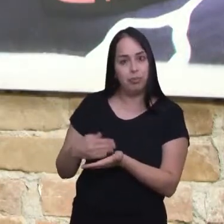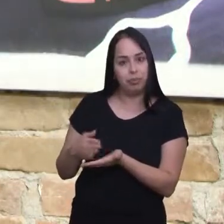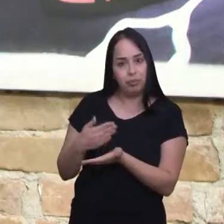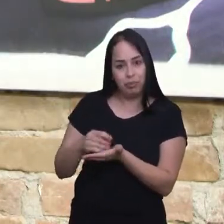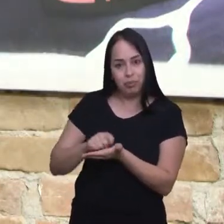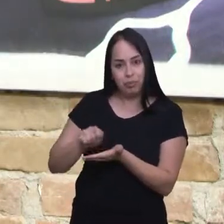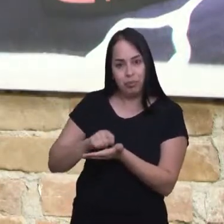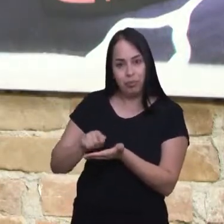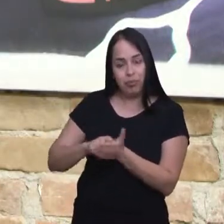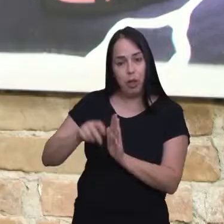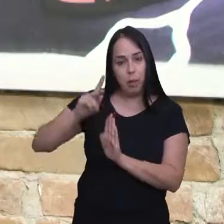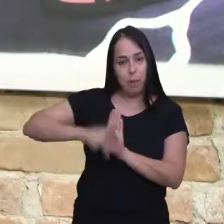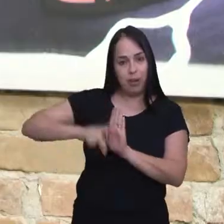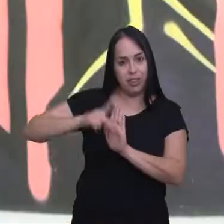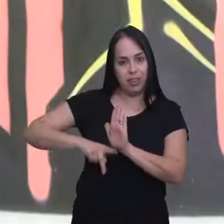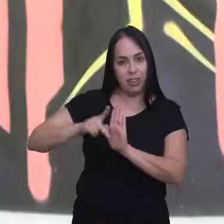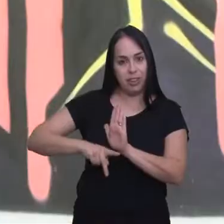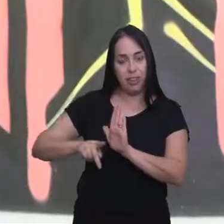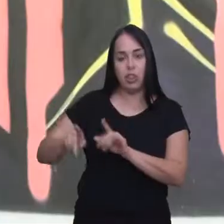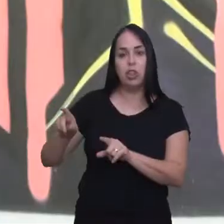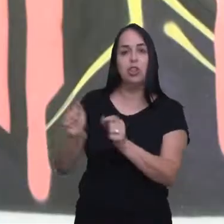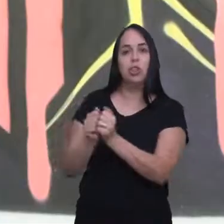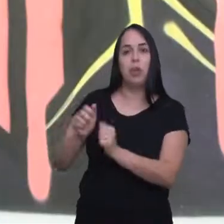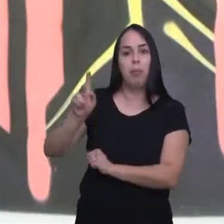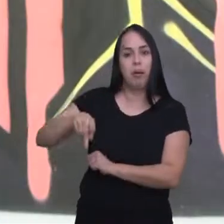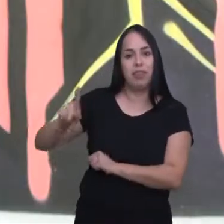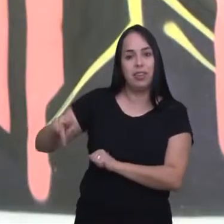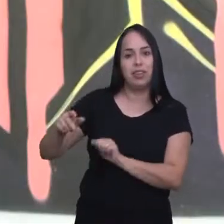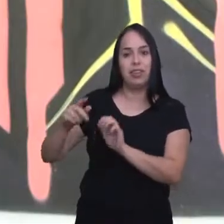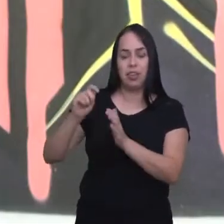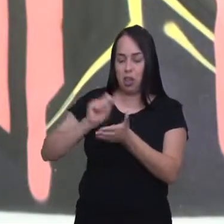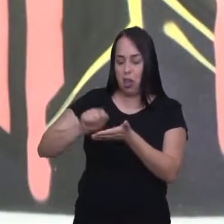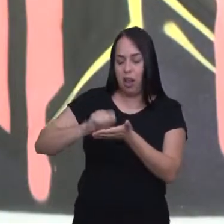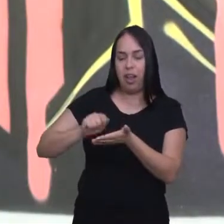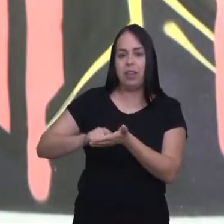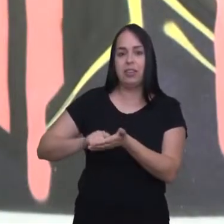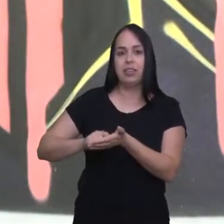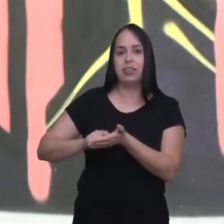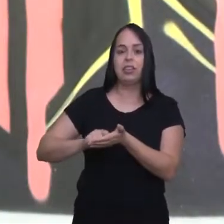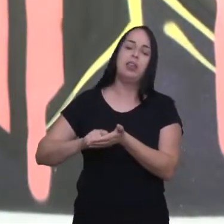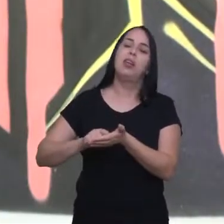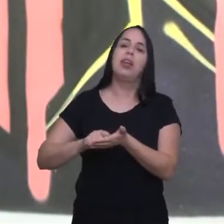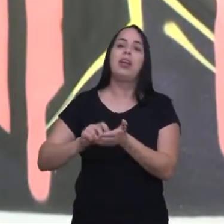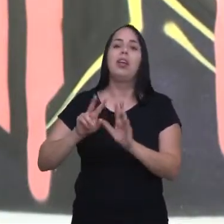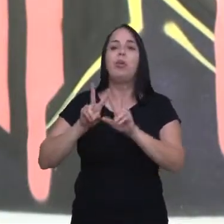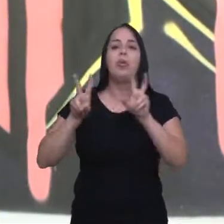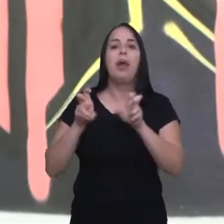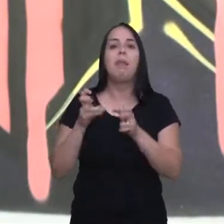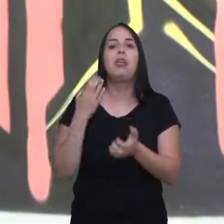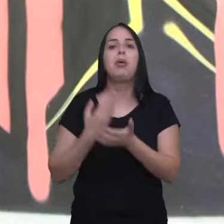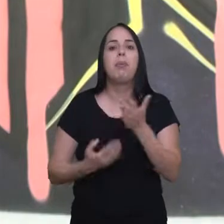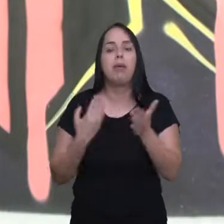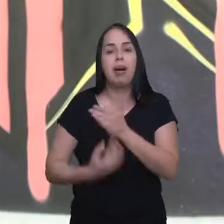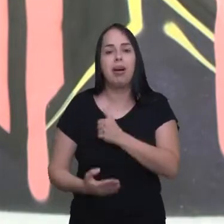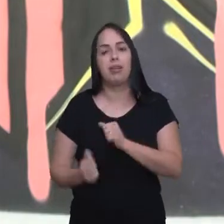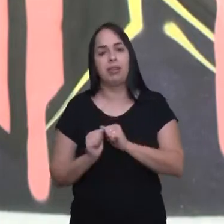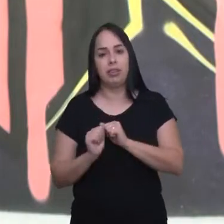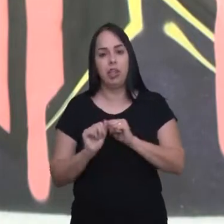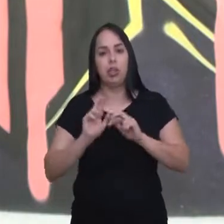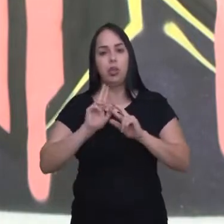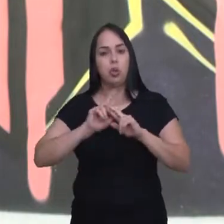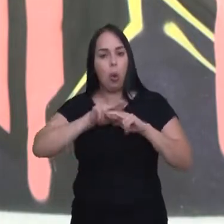uma vez com um projeto de um professor. E o livro tratava justamente sobre uma perda, sobre um luto que uma criança